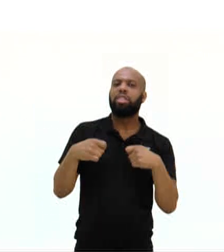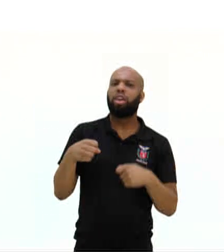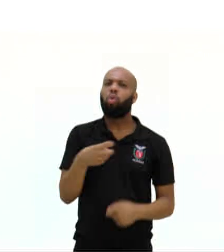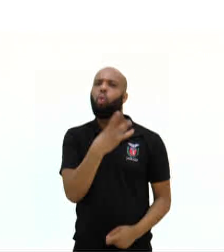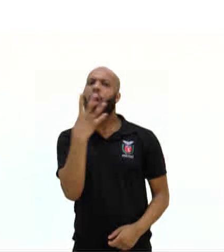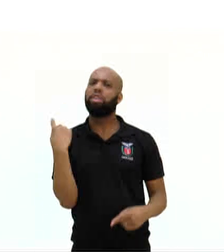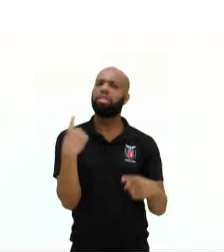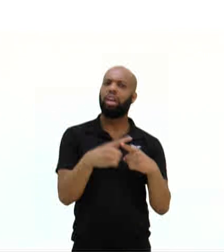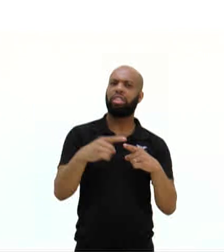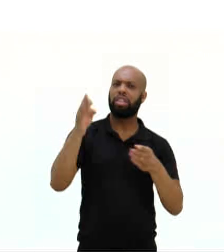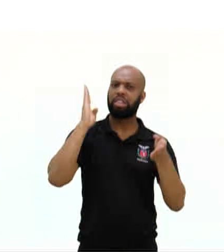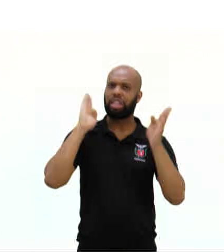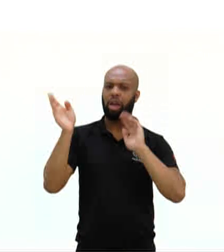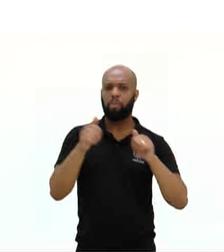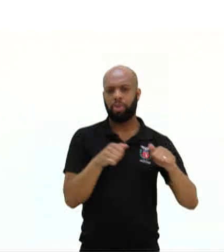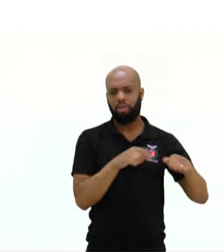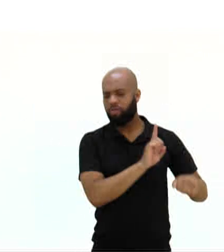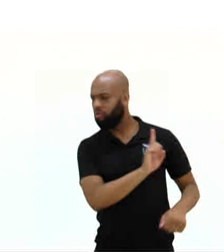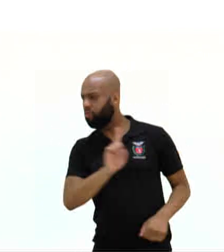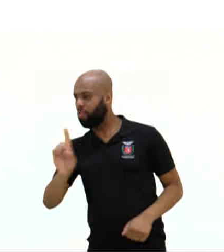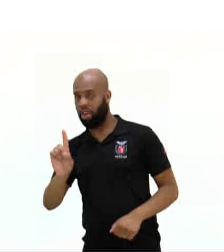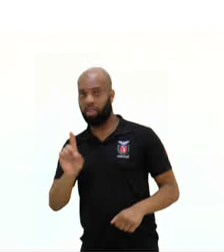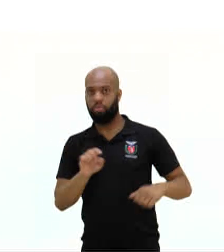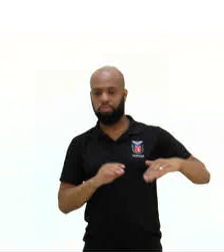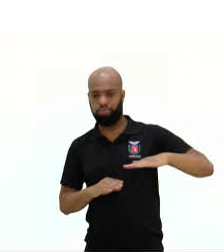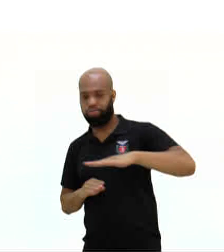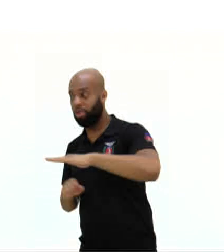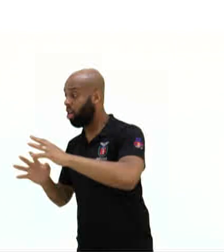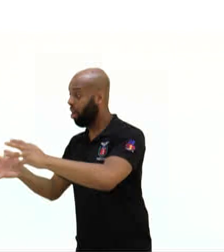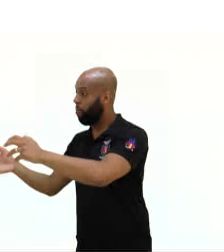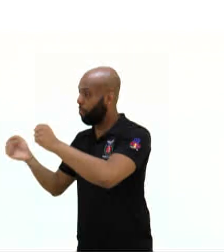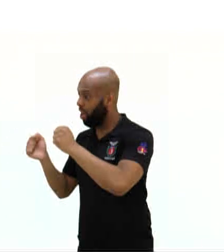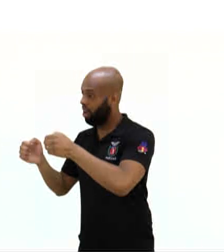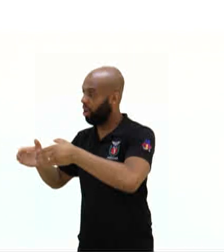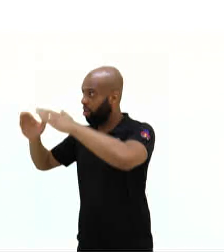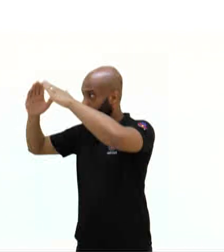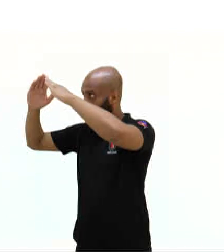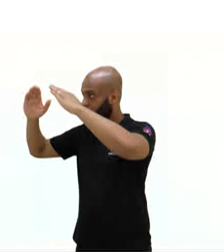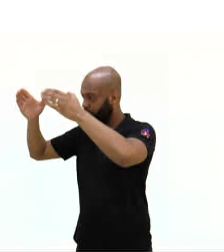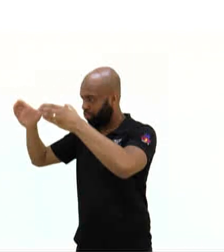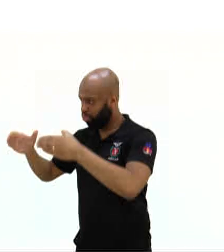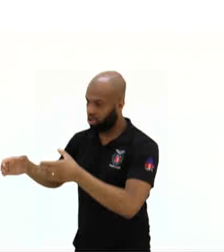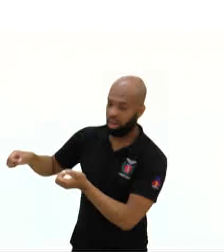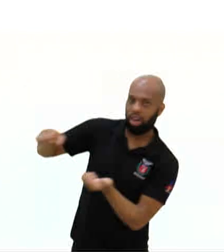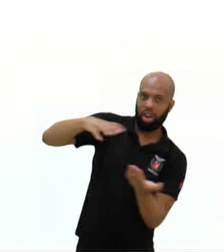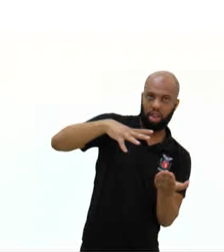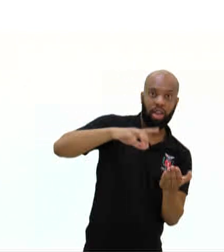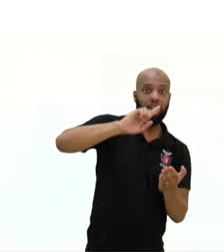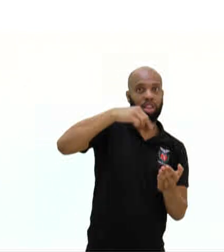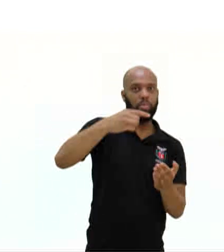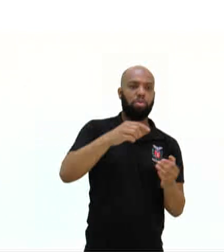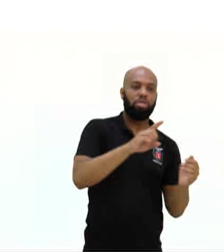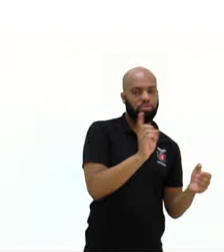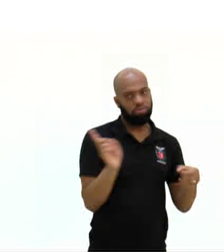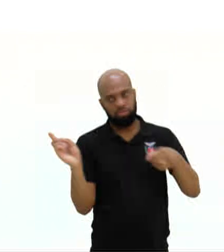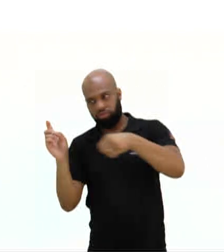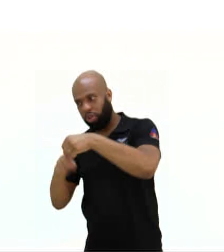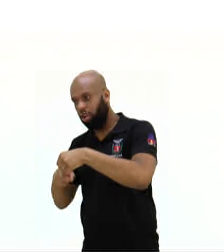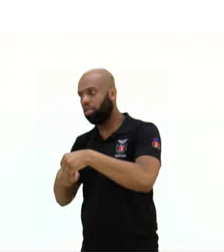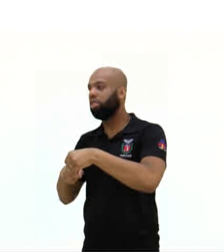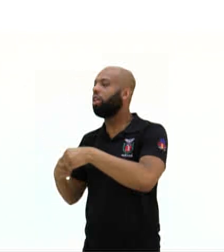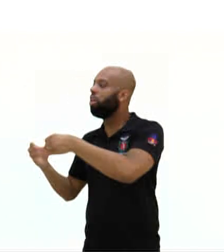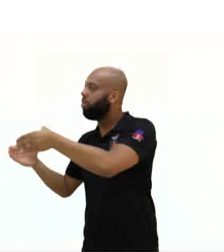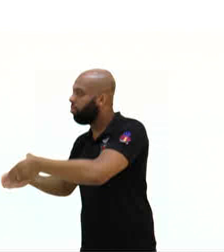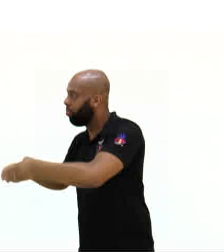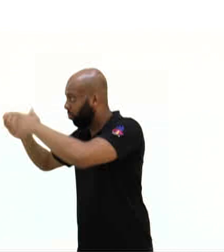que esse caminhão precisará fazer para transportar todo esse volume que está dentro do silo, qual será que é? Quantas